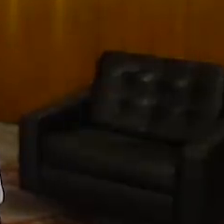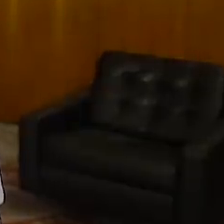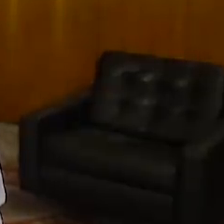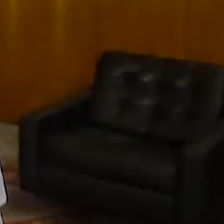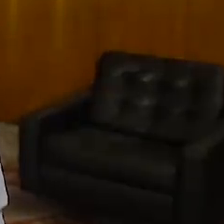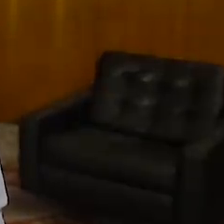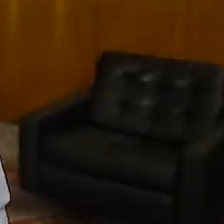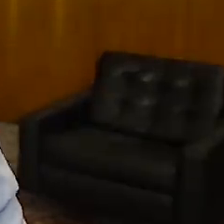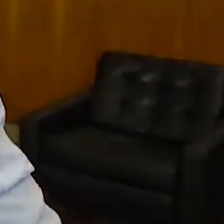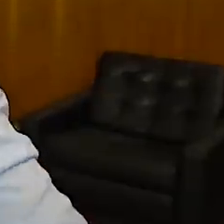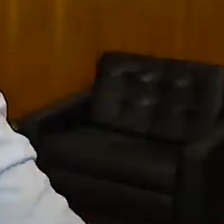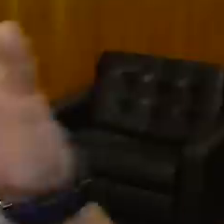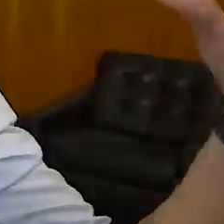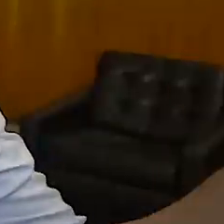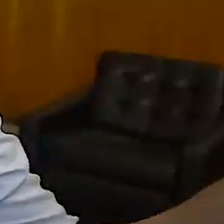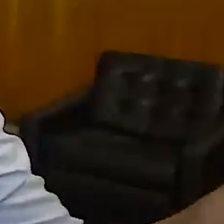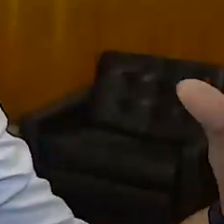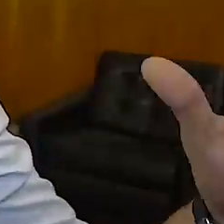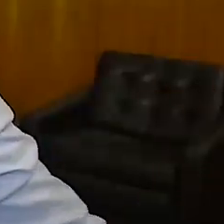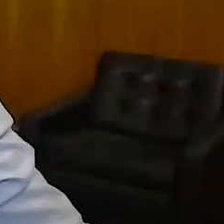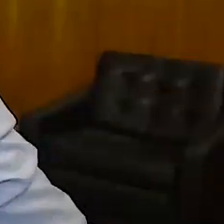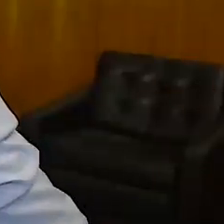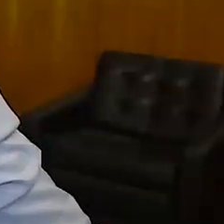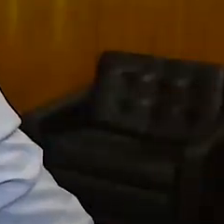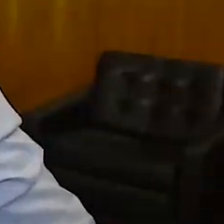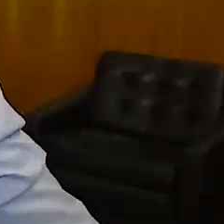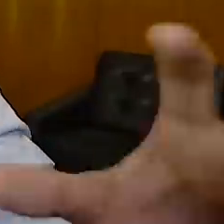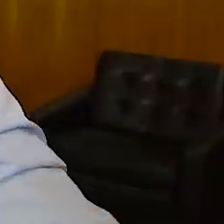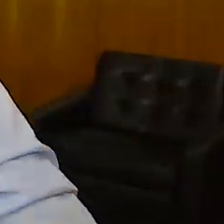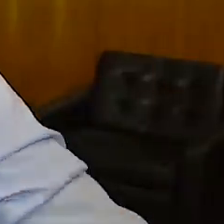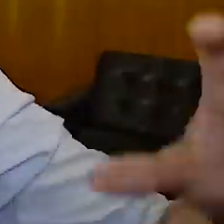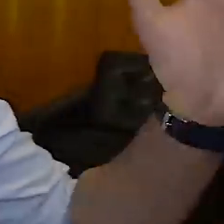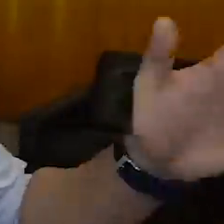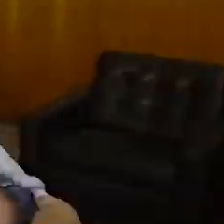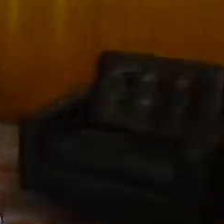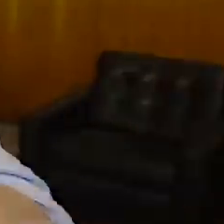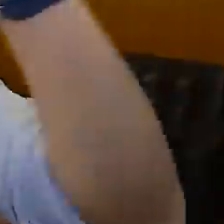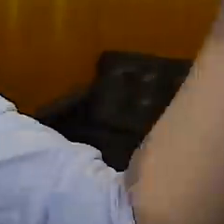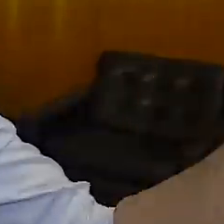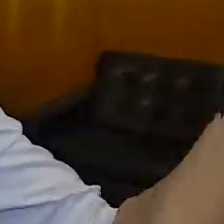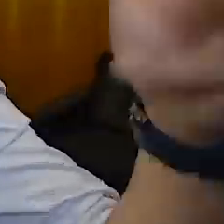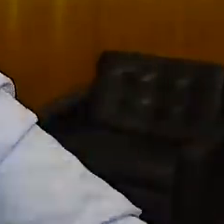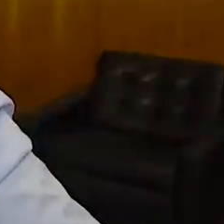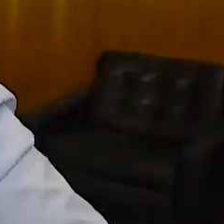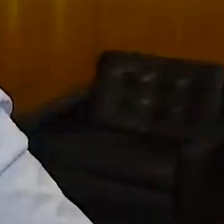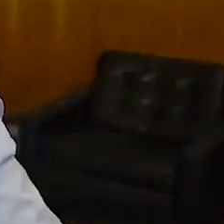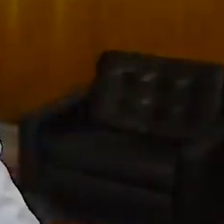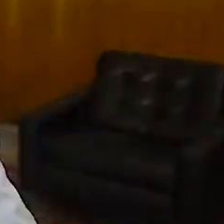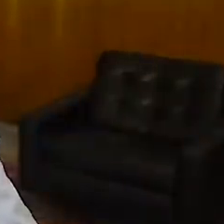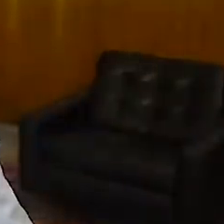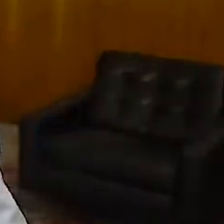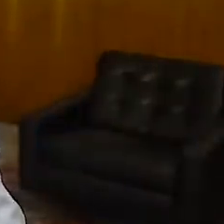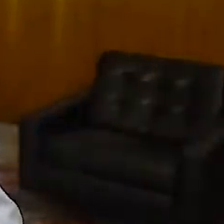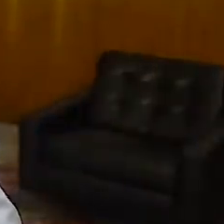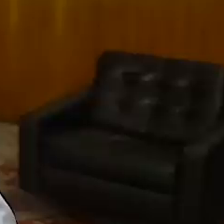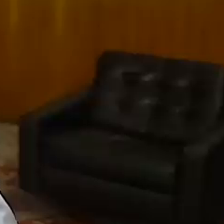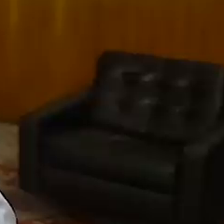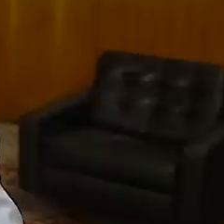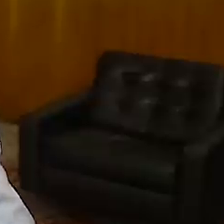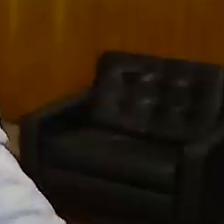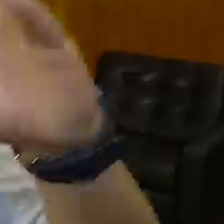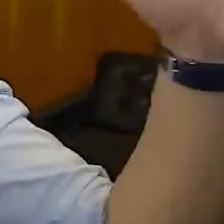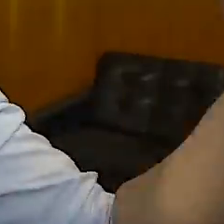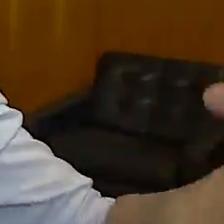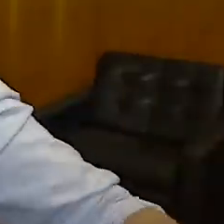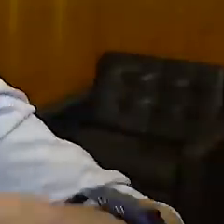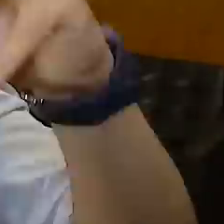dos bastidores do MBL, você vai conhecer cada um que tá aí dentro do Movimento Brasil Livre, quem tá na frente, quem tá por trás, quem tá do lado, quem tá na diagonal, e também do